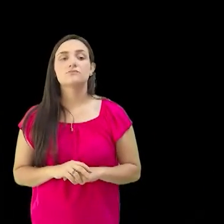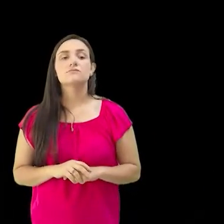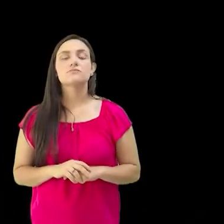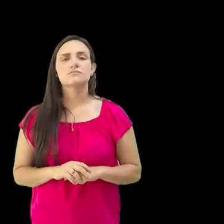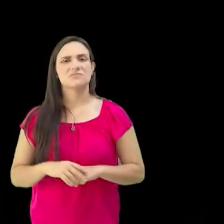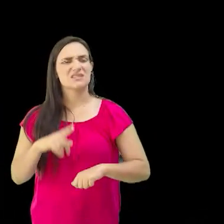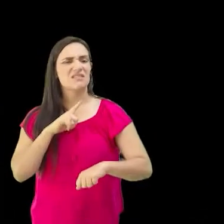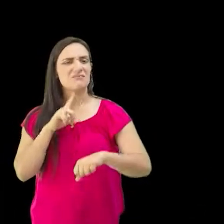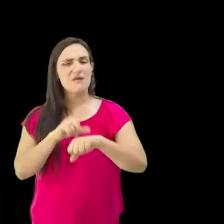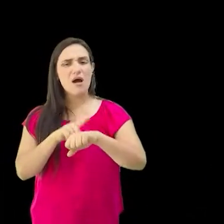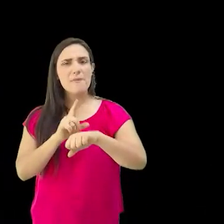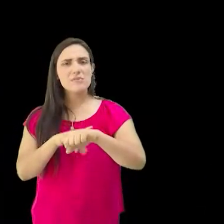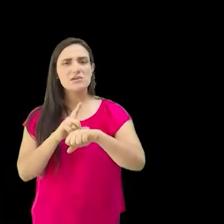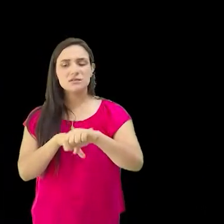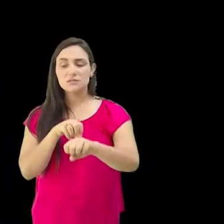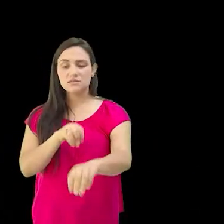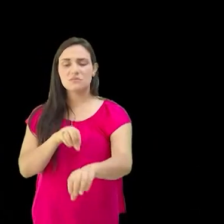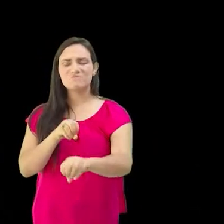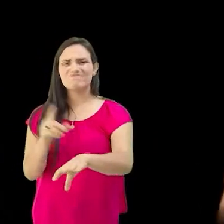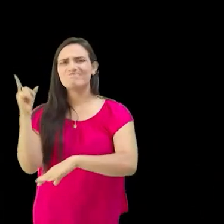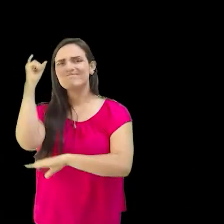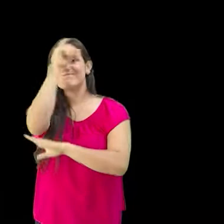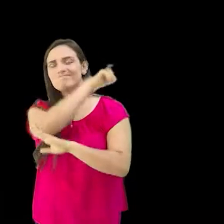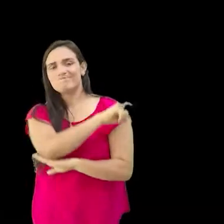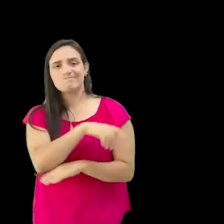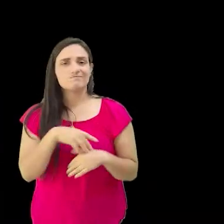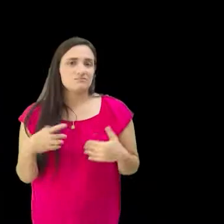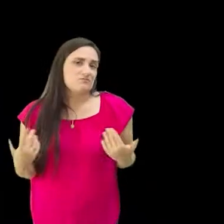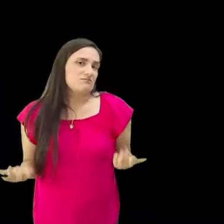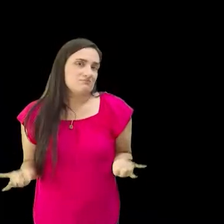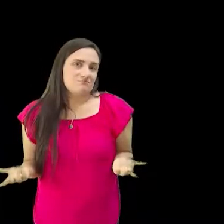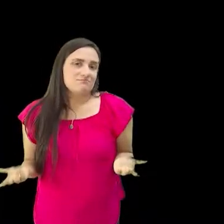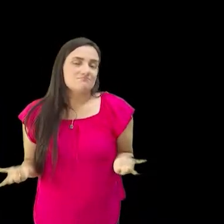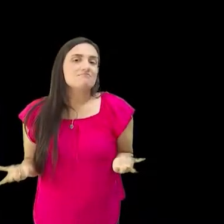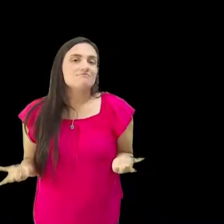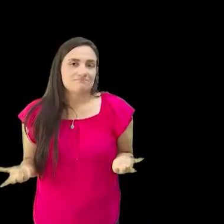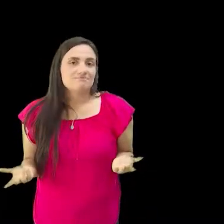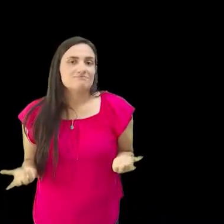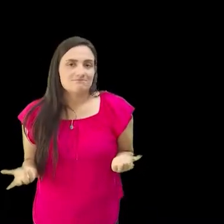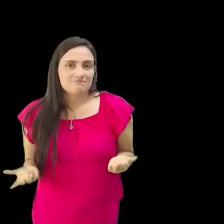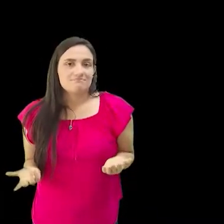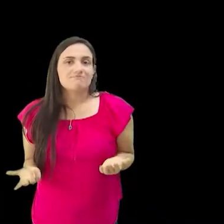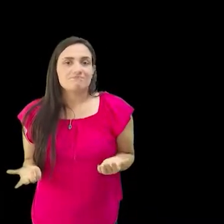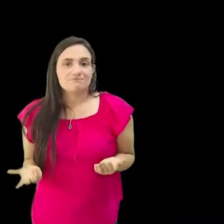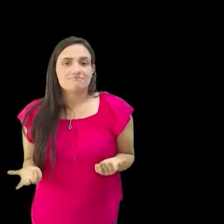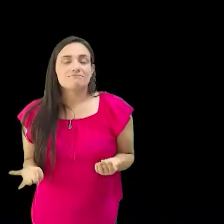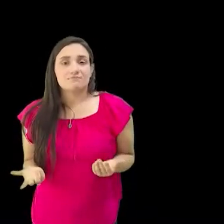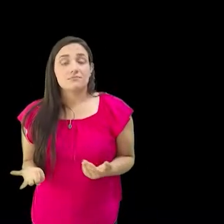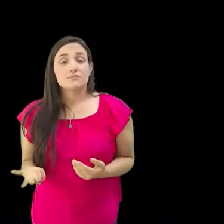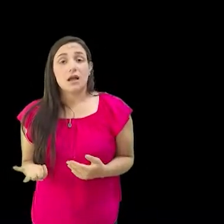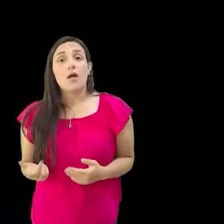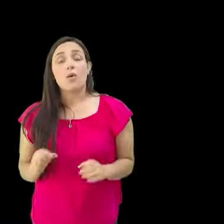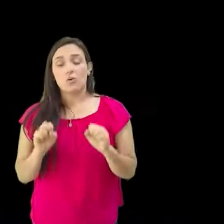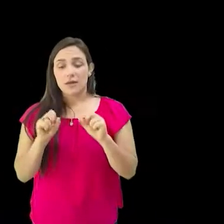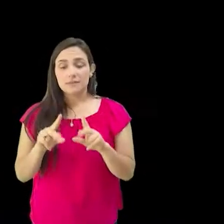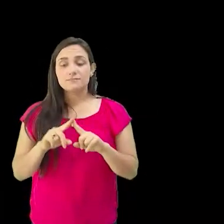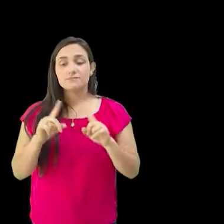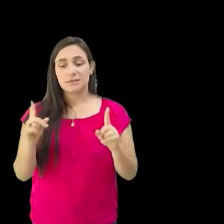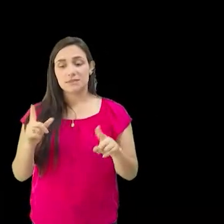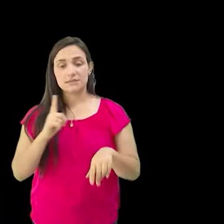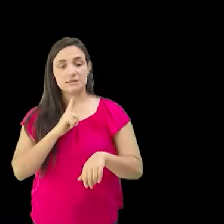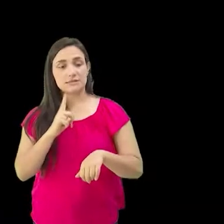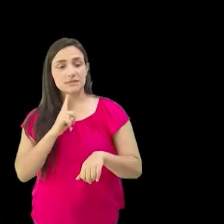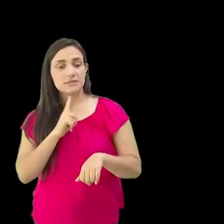educação muito difícil, né, assim, quer dizer, quando foi fácil a educação, né? É verdade. Mas aí a